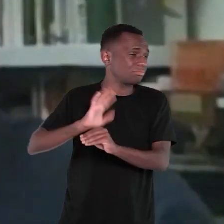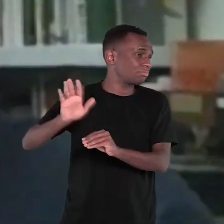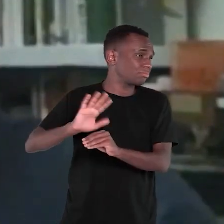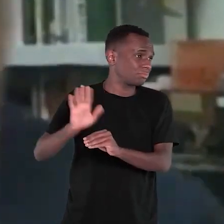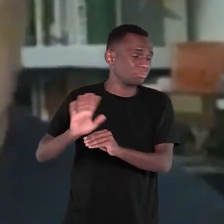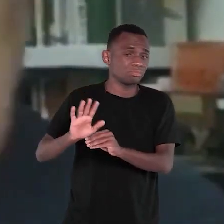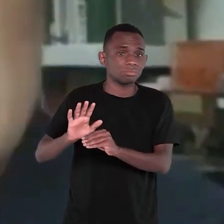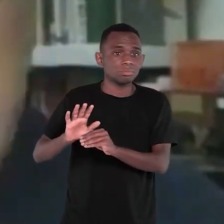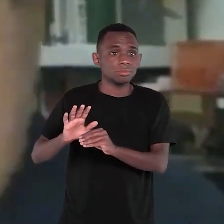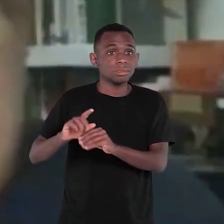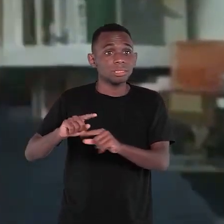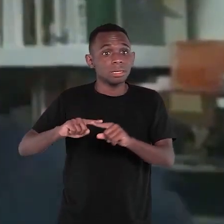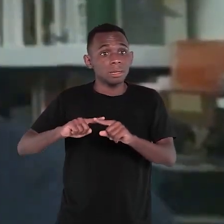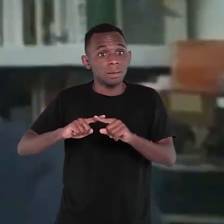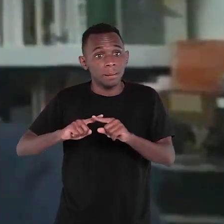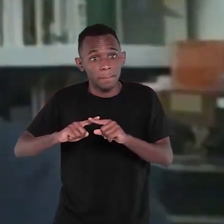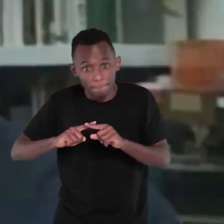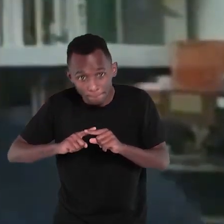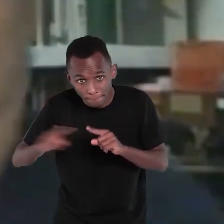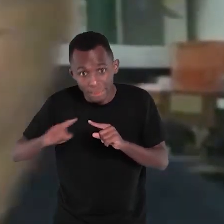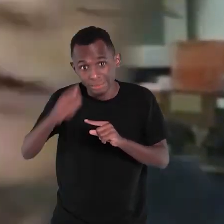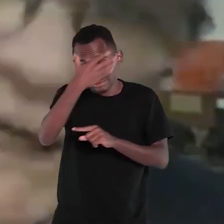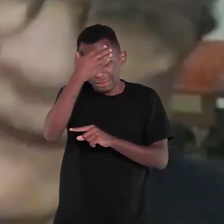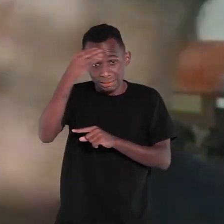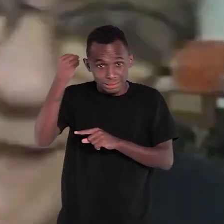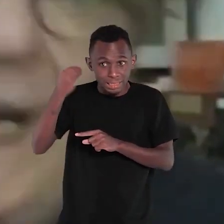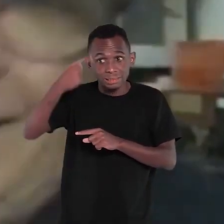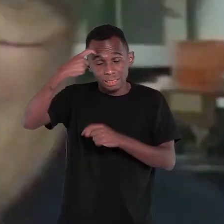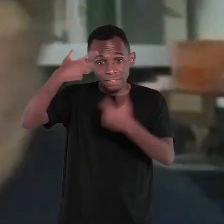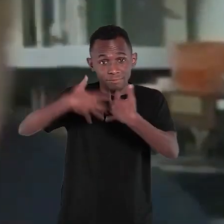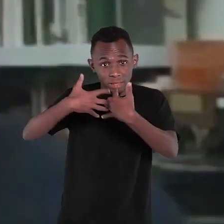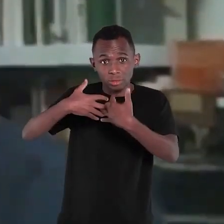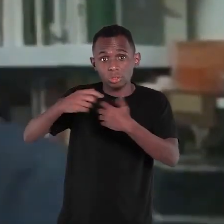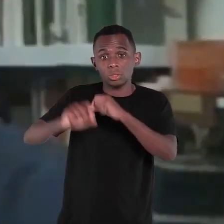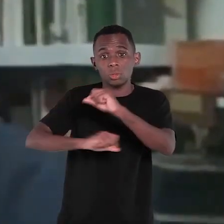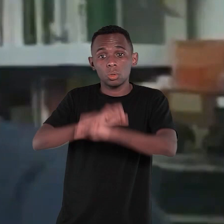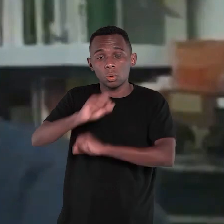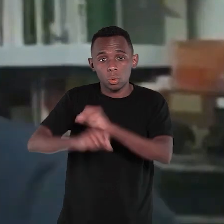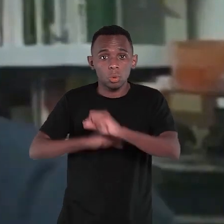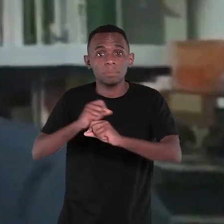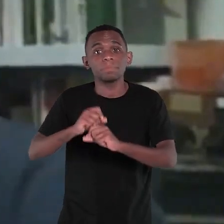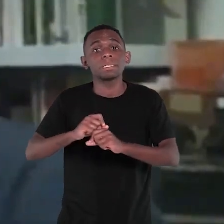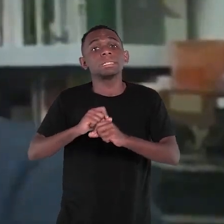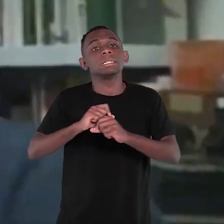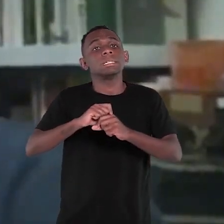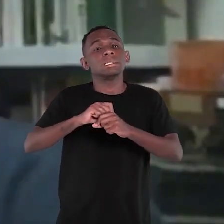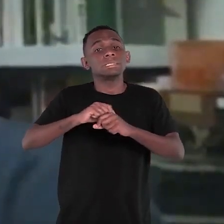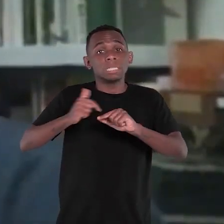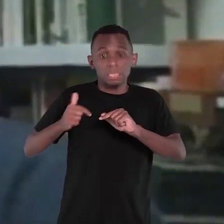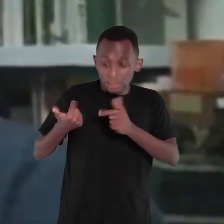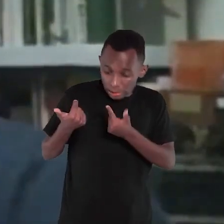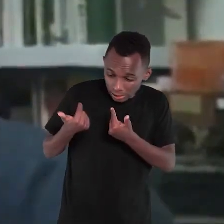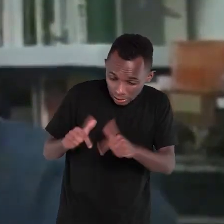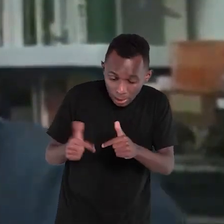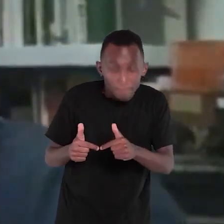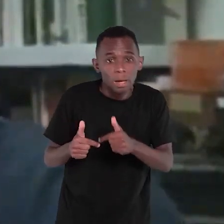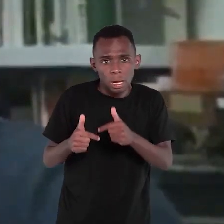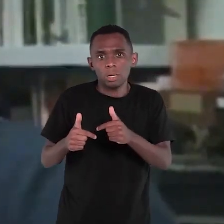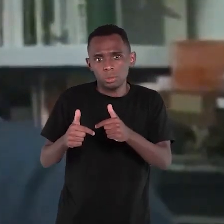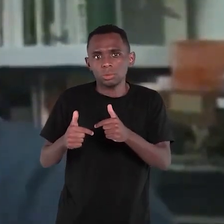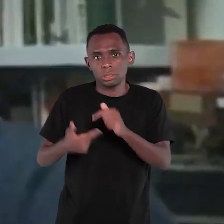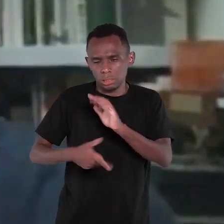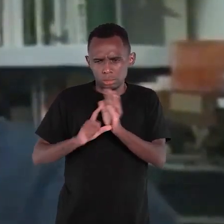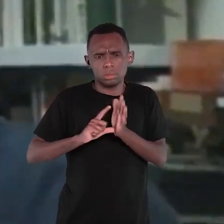abandonada. Só que o que esquecem de contar, né, ou o que a gente esquece de pensar, é que essa atividade, que pode ser